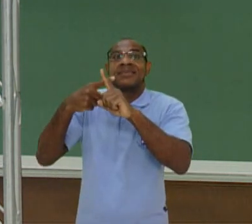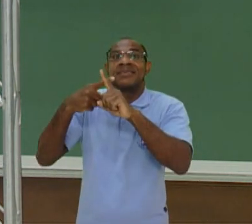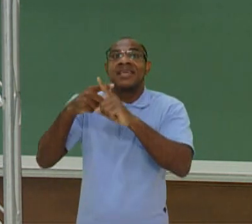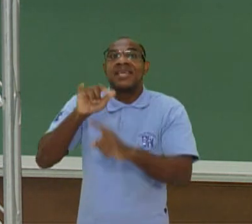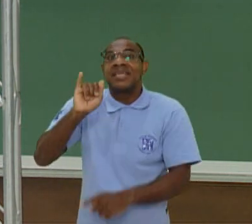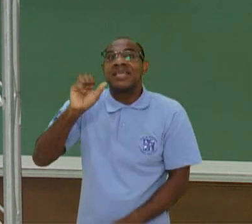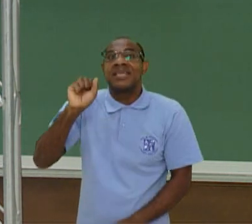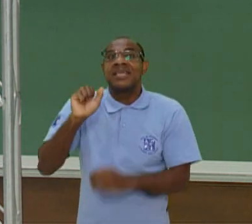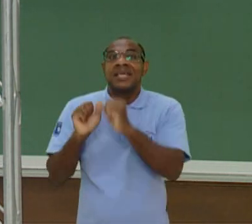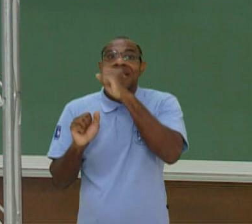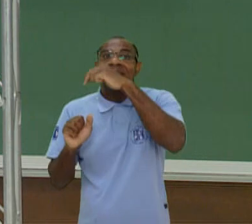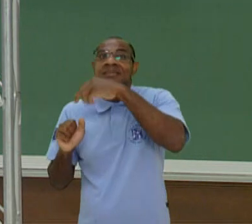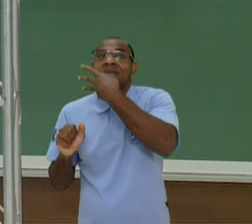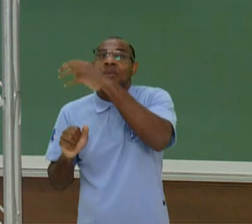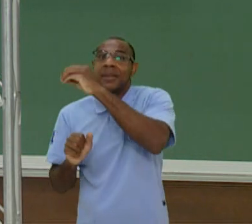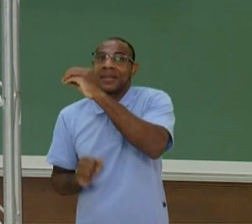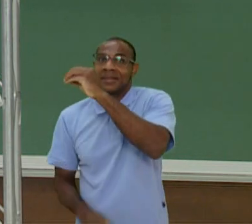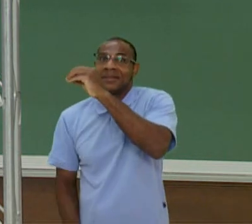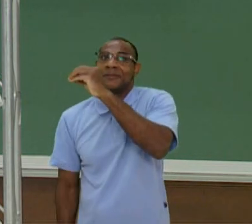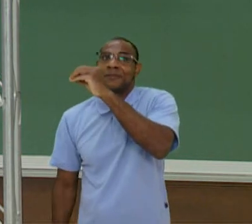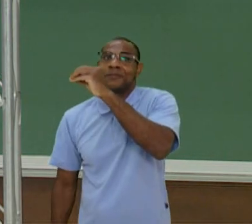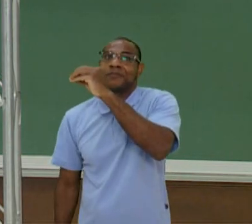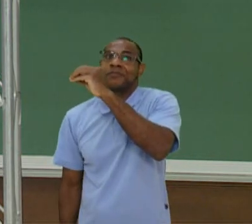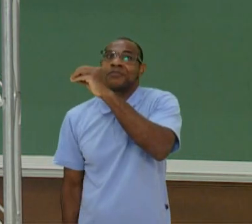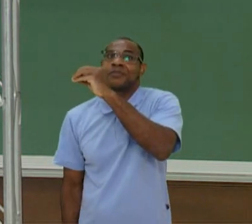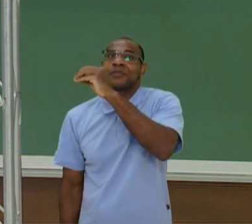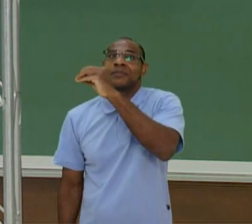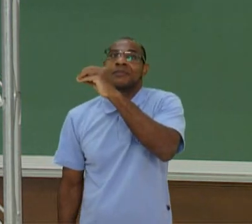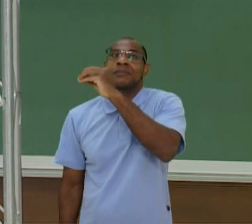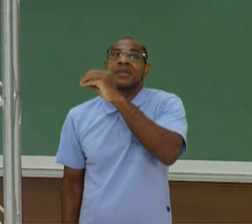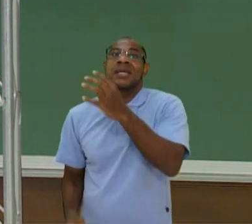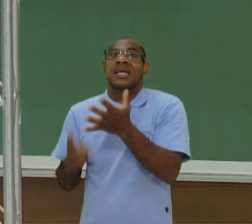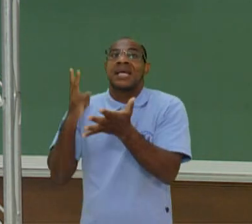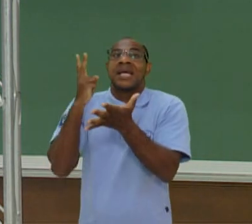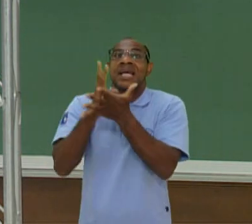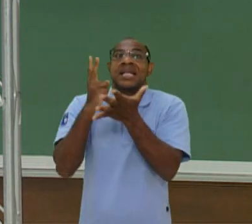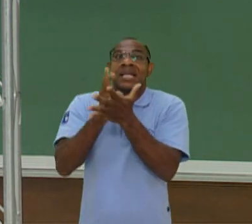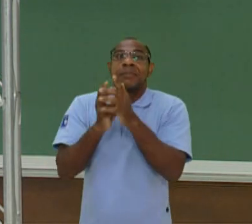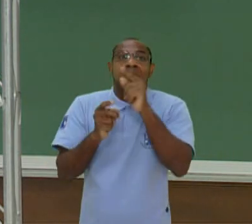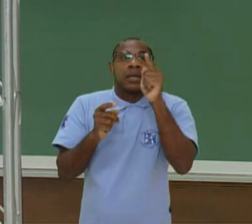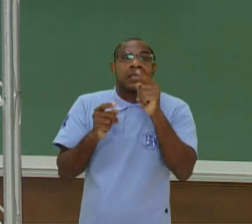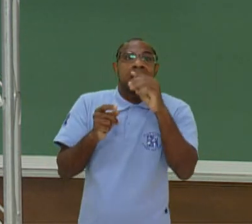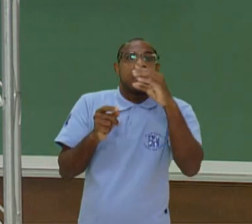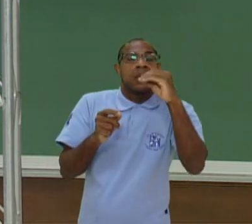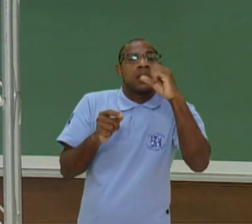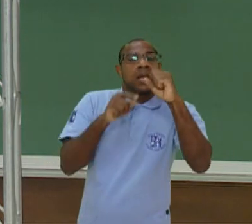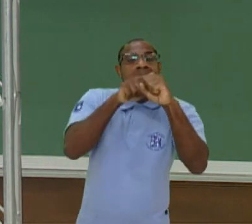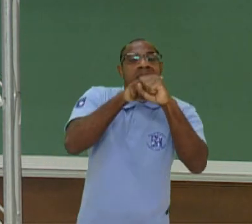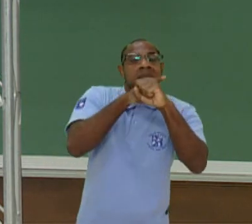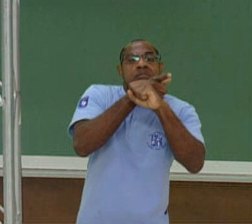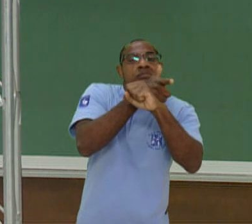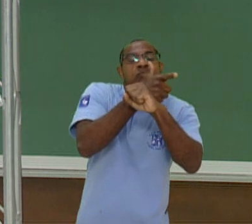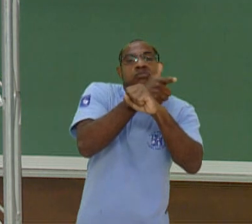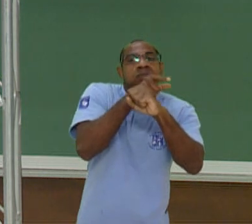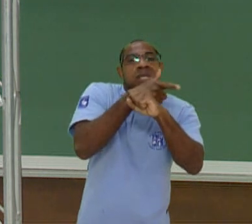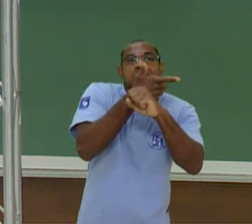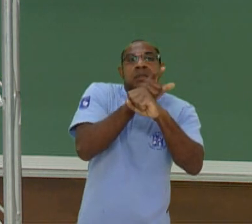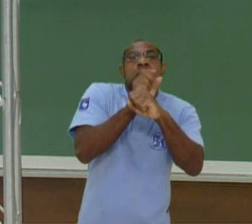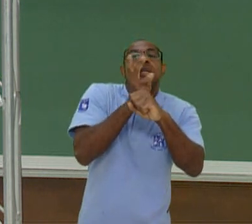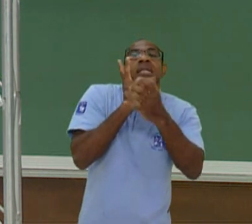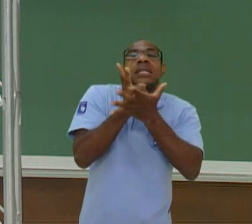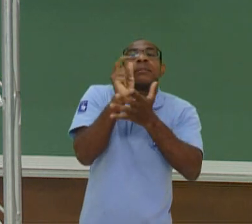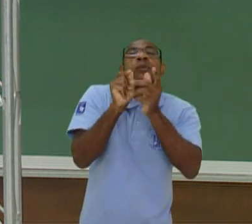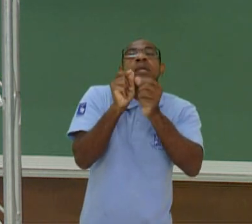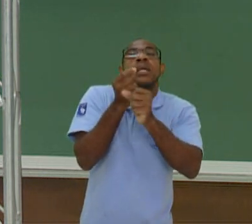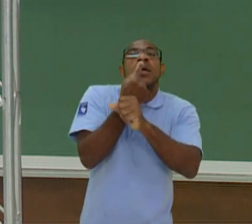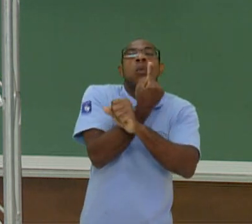gente. Quando não está apresentado o argumento, desculpe, o módulo dele é 1. É como se tivesse 1 à frente. Vamos ao